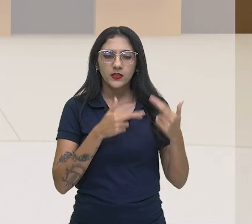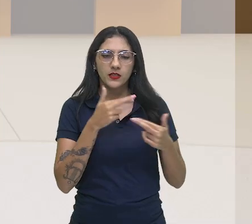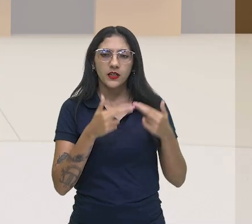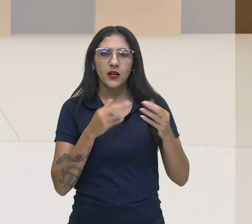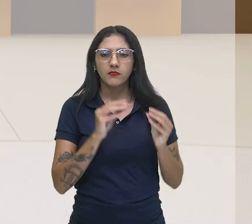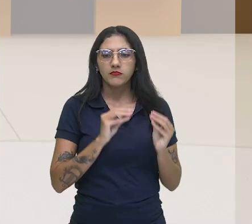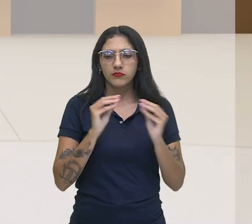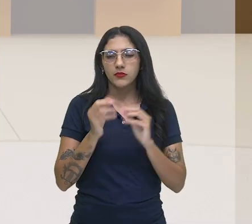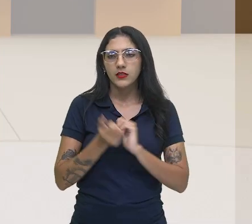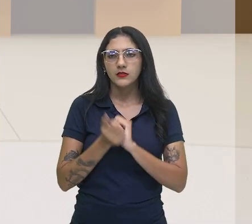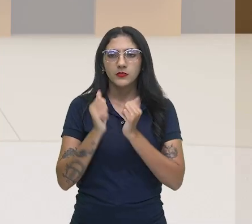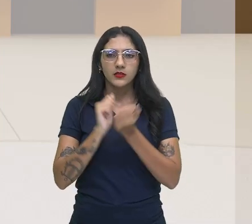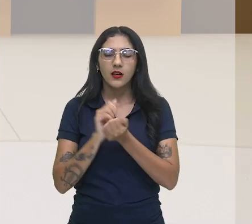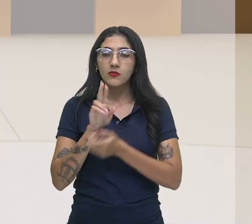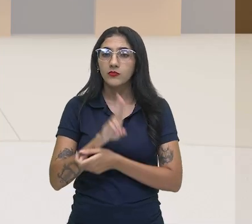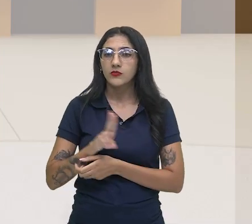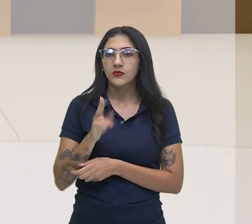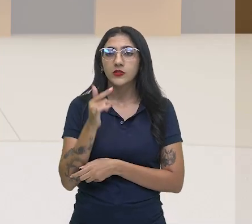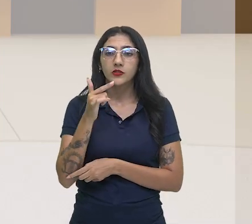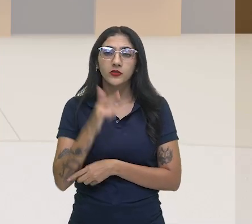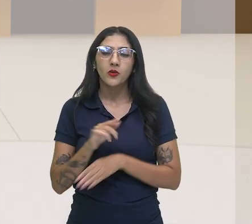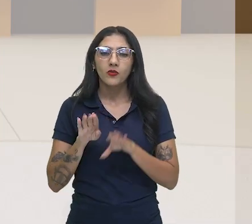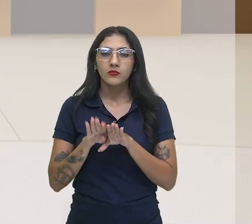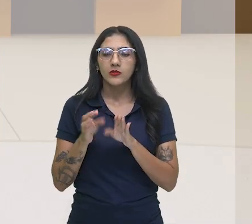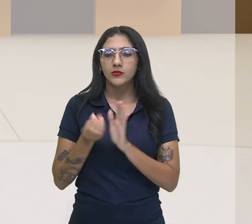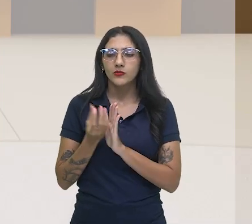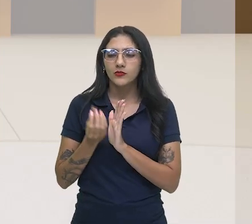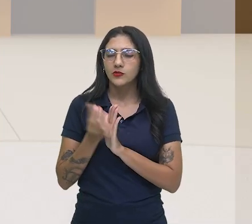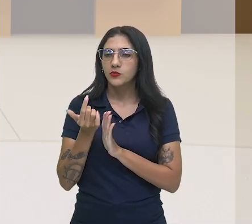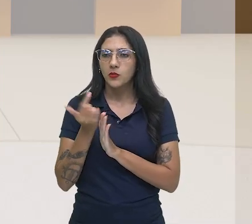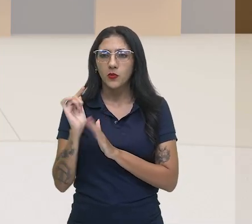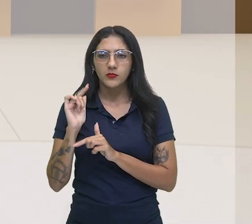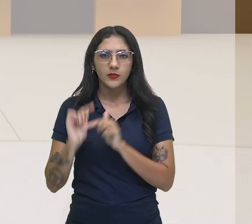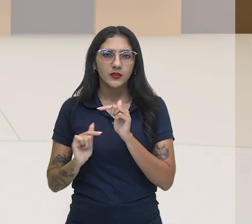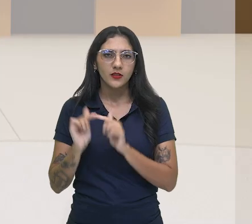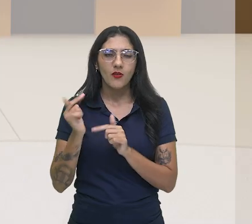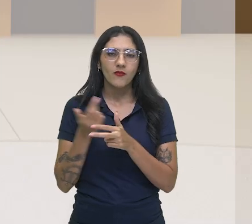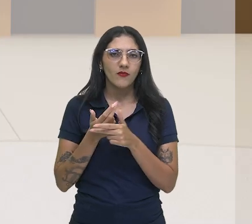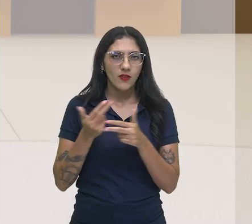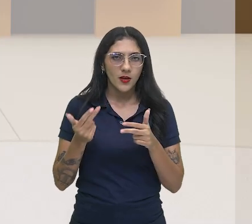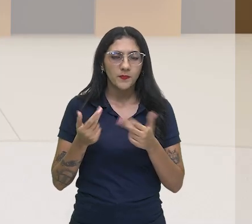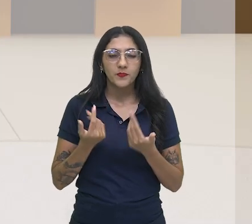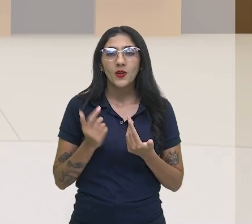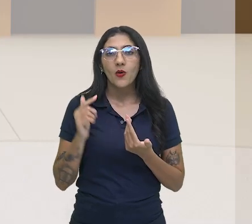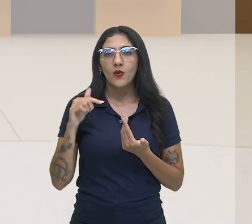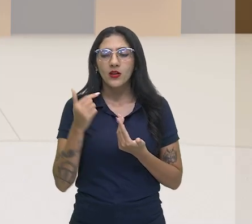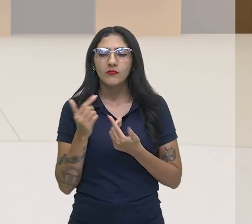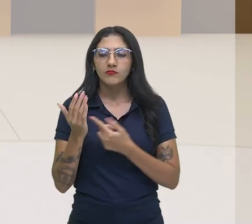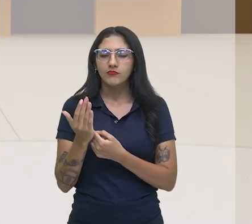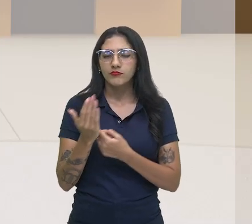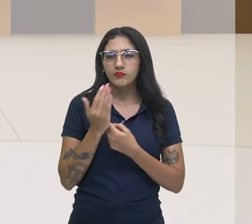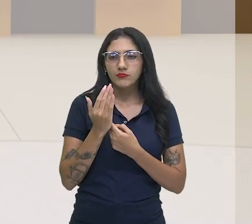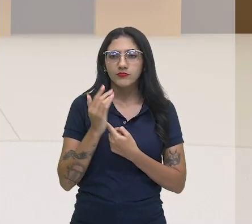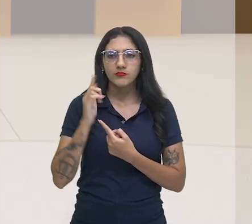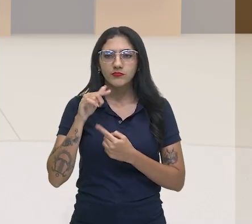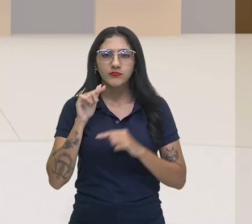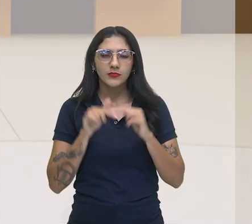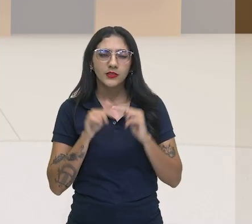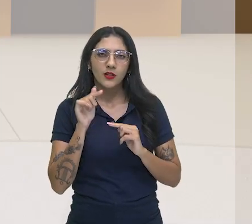forma, reutilizando, transformando em uma outra matéria. Isso mostra pra gente que é questão tanto